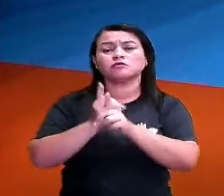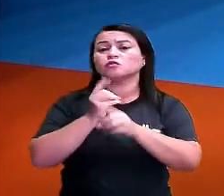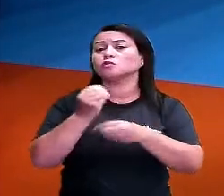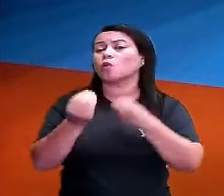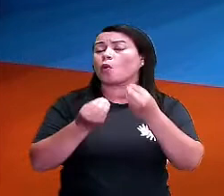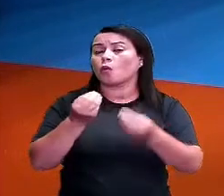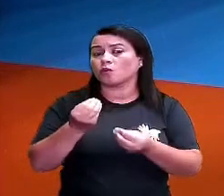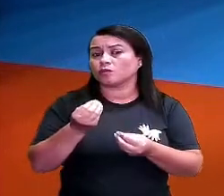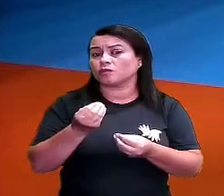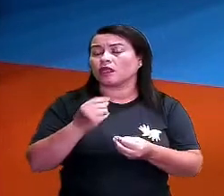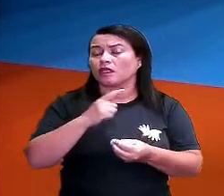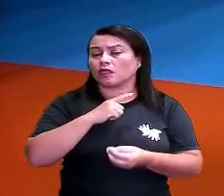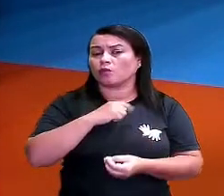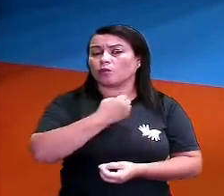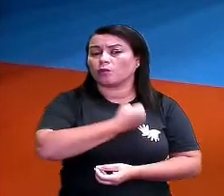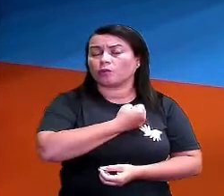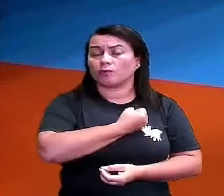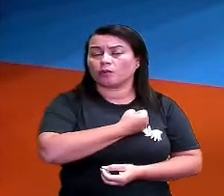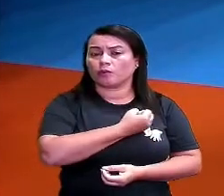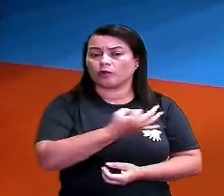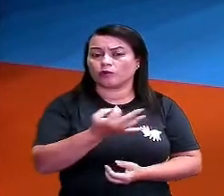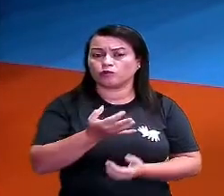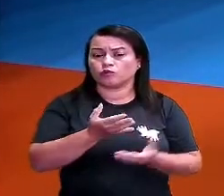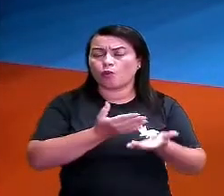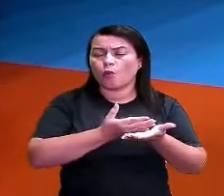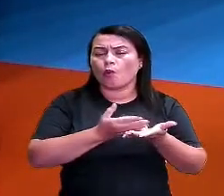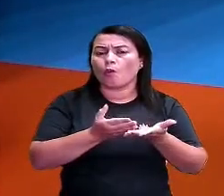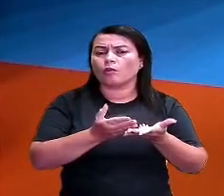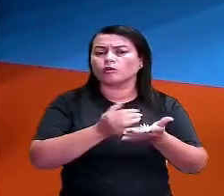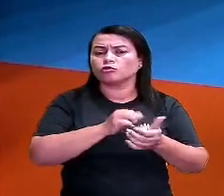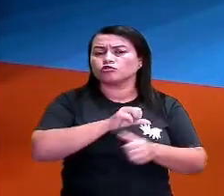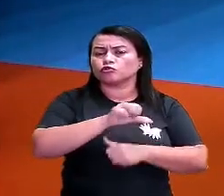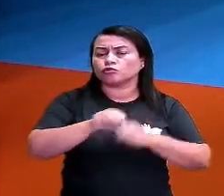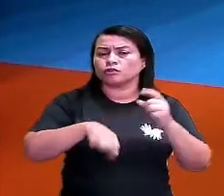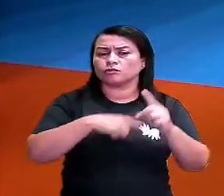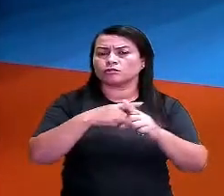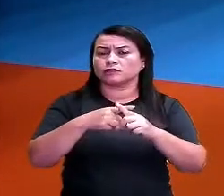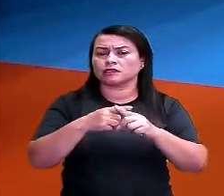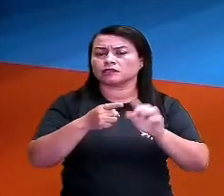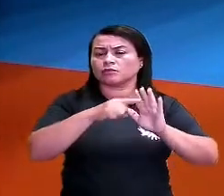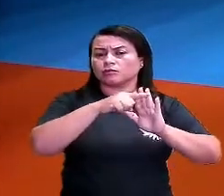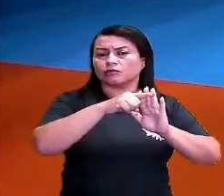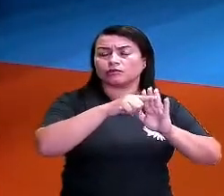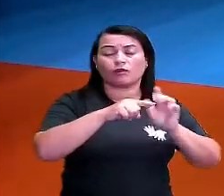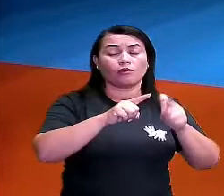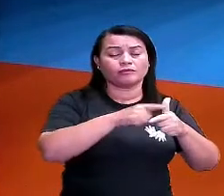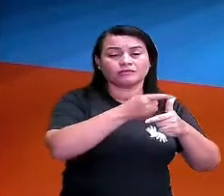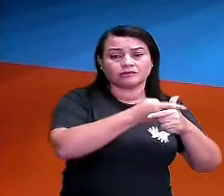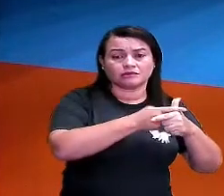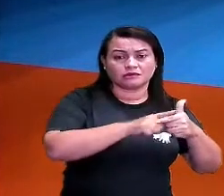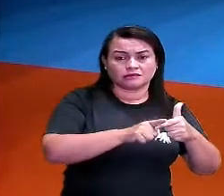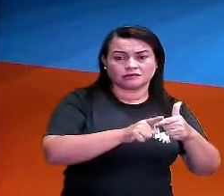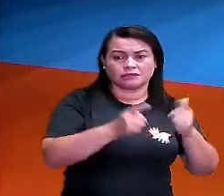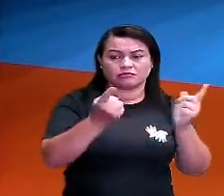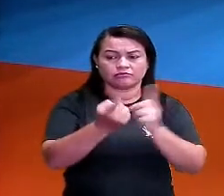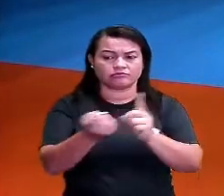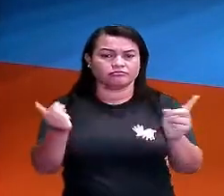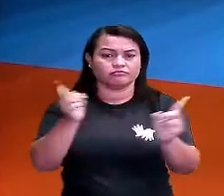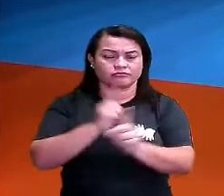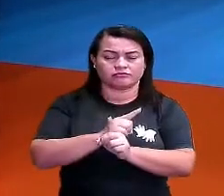iniciais trocando as operações de multiplicação por divisão e vice-versa. Partindo do